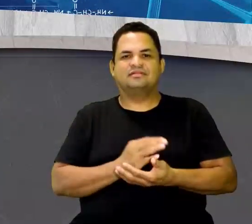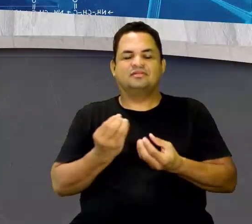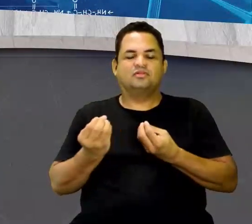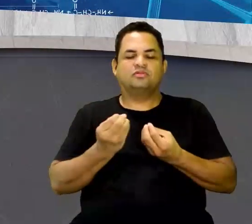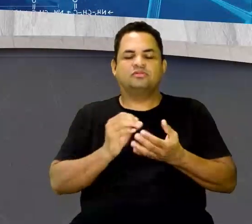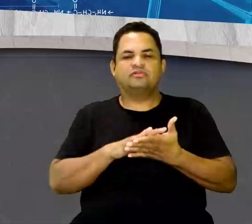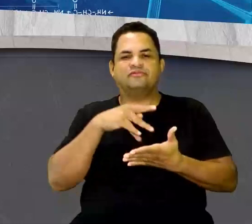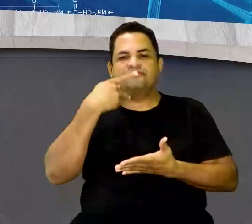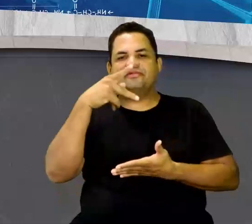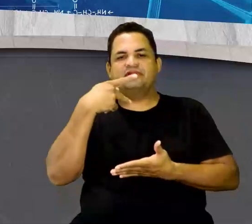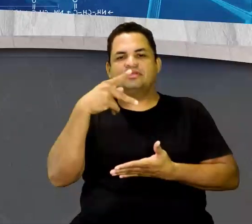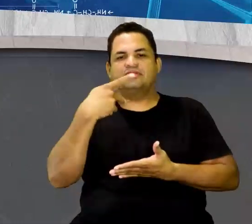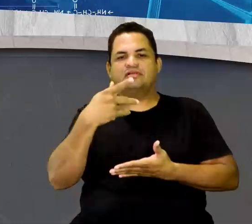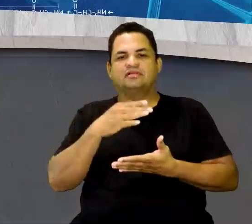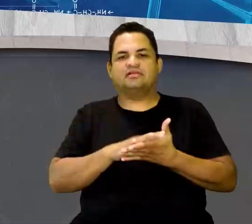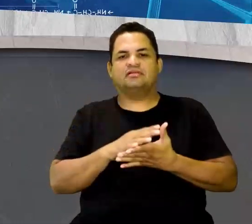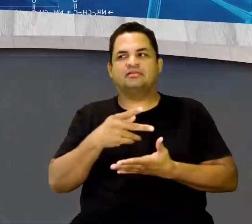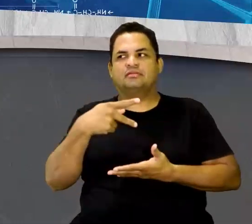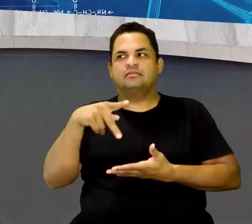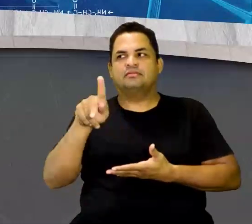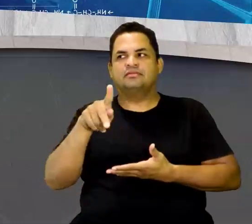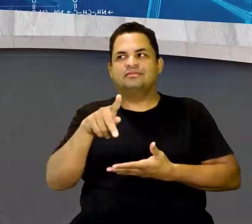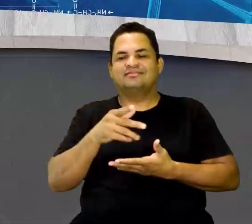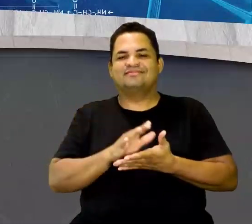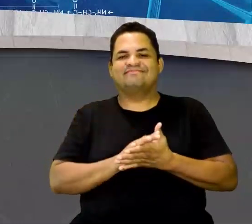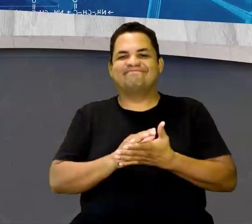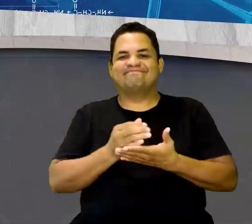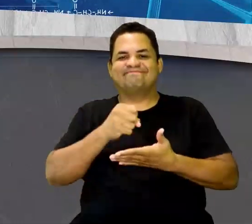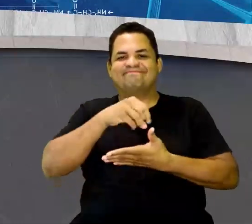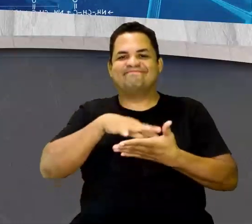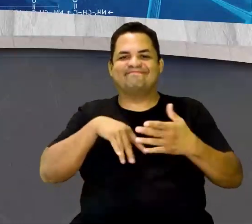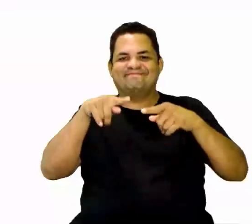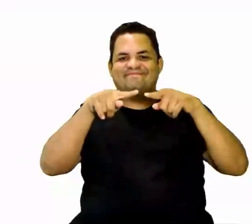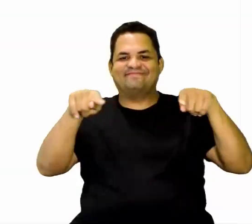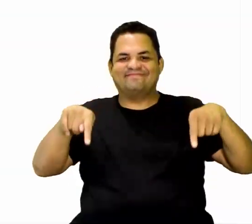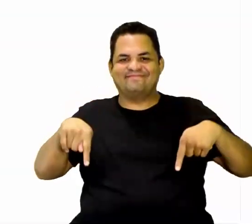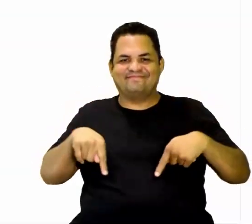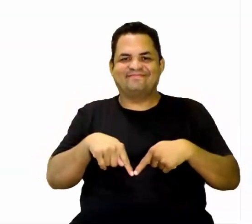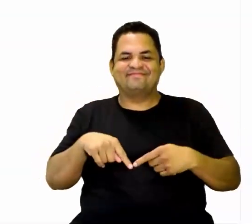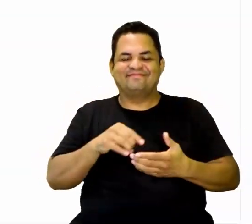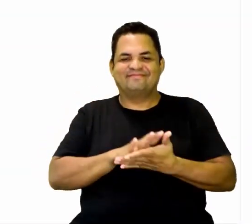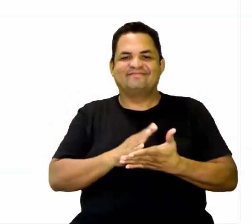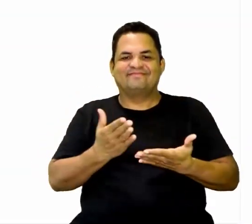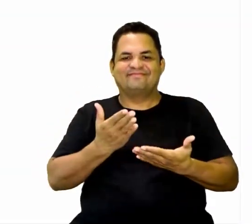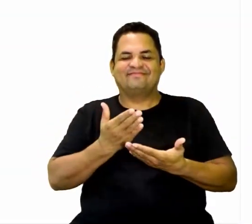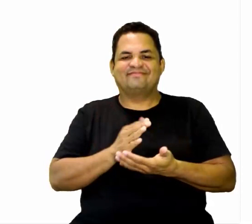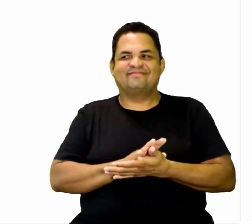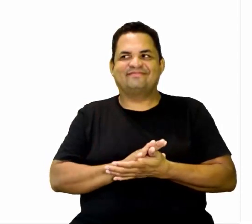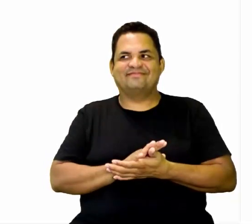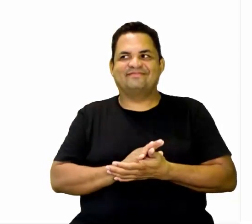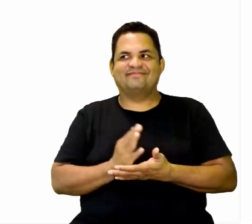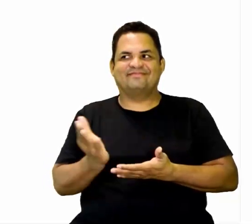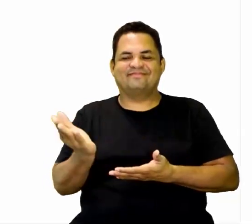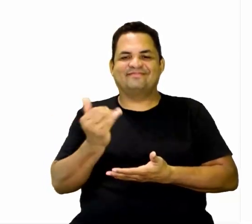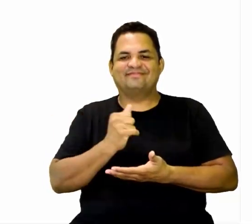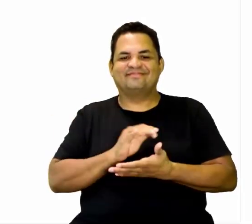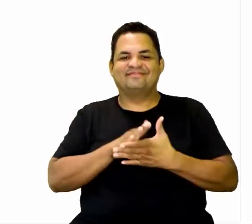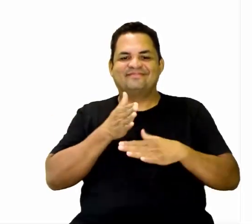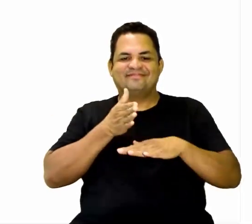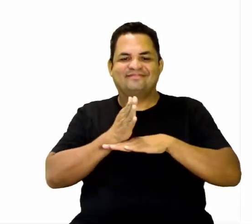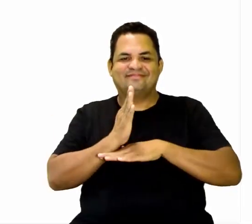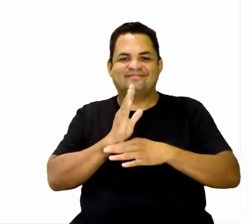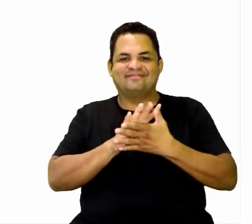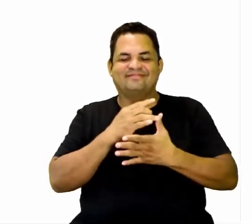comentarmos sobre a sua atividade de sala, valeu? E aí, vamos entrar no